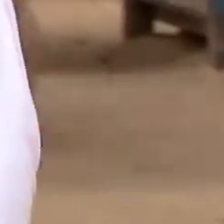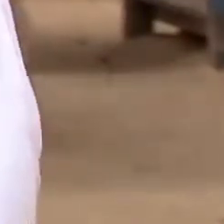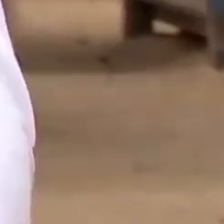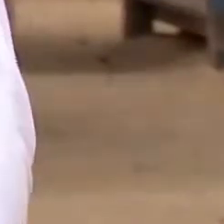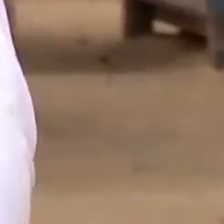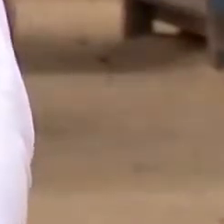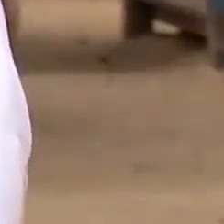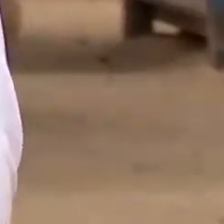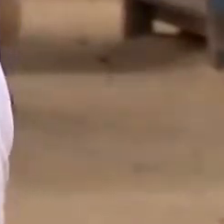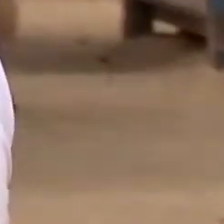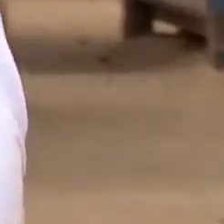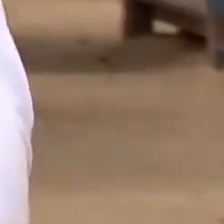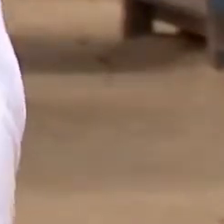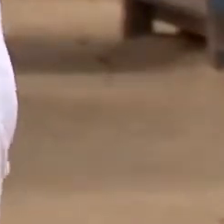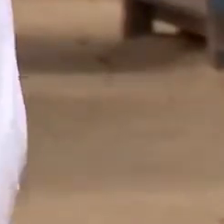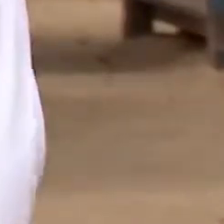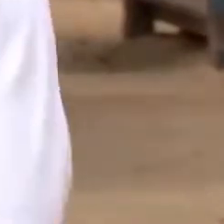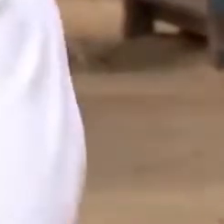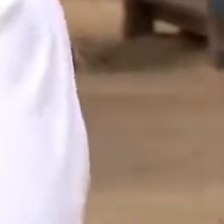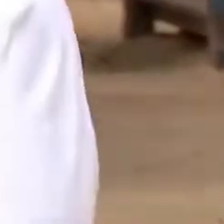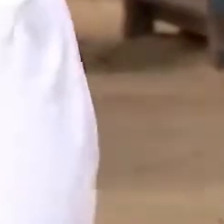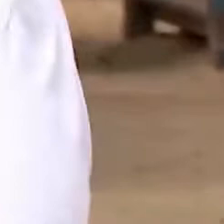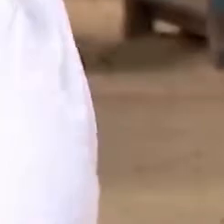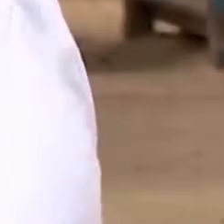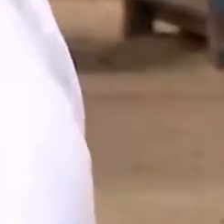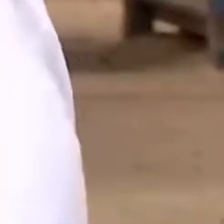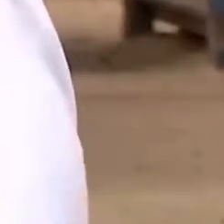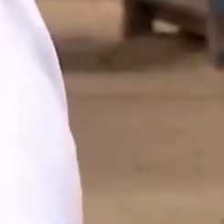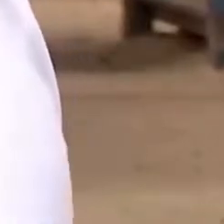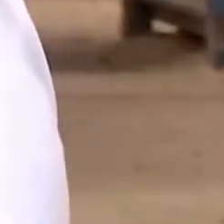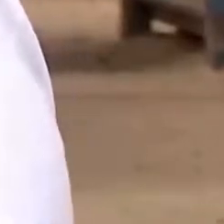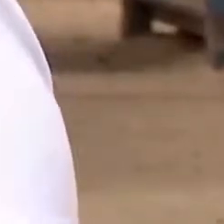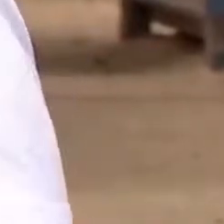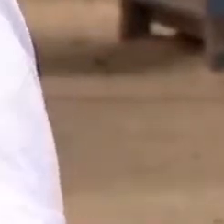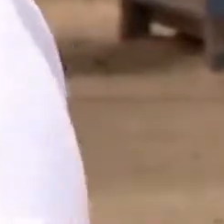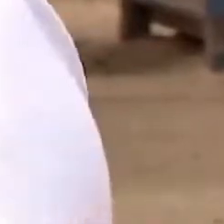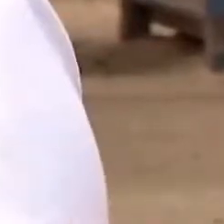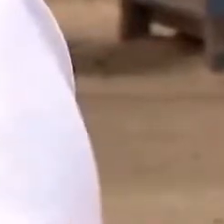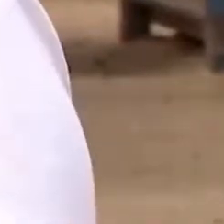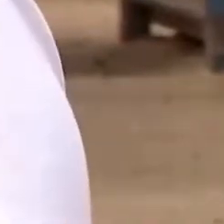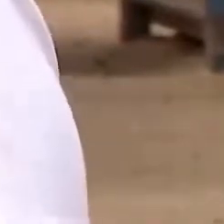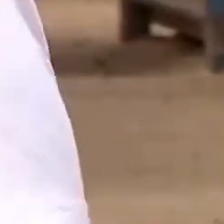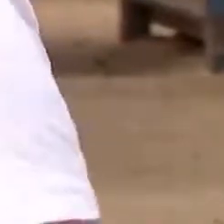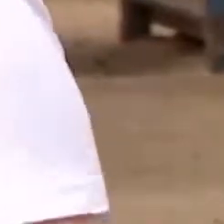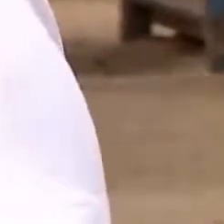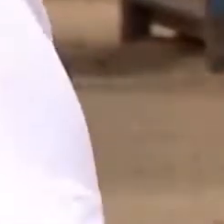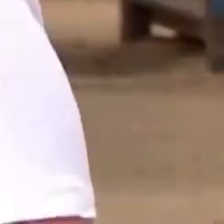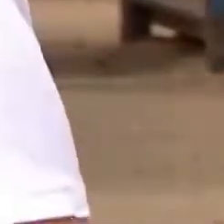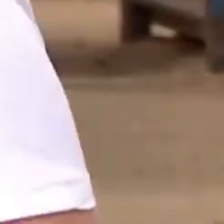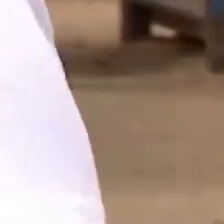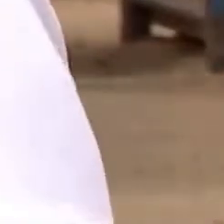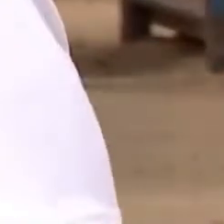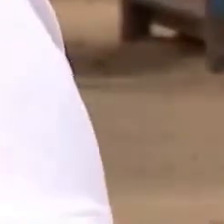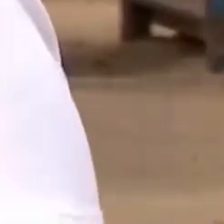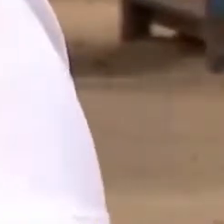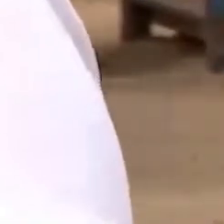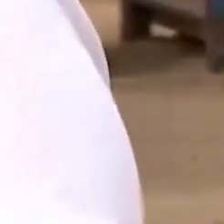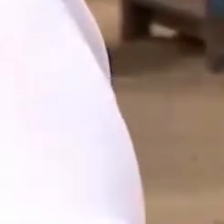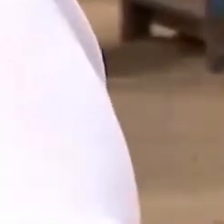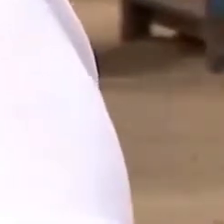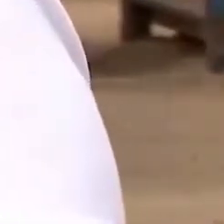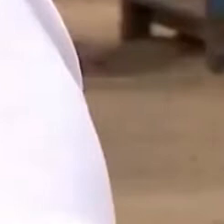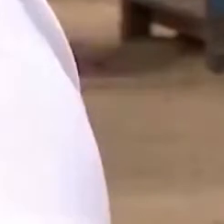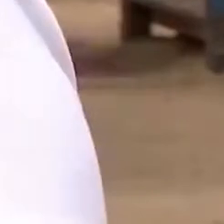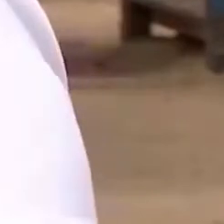para assento é pequeno, porque ainda mais quando a gente tem criança pequena, que é o caso do meu, a gente traz mochila, traz fruta, traz água, traz